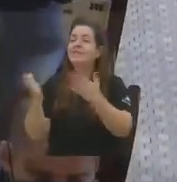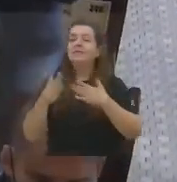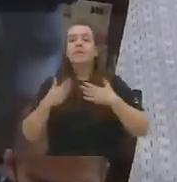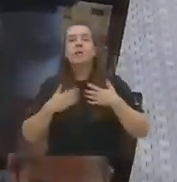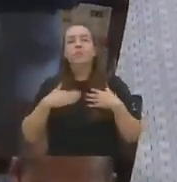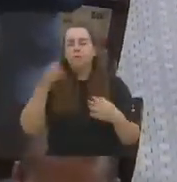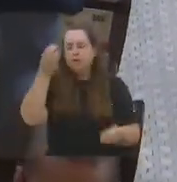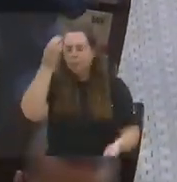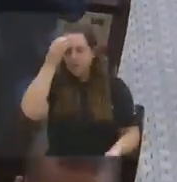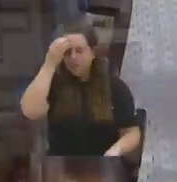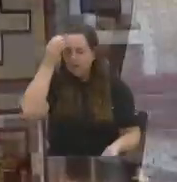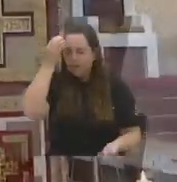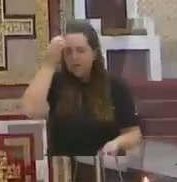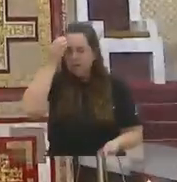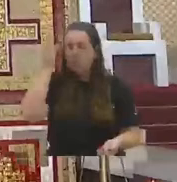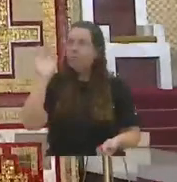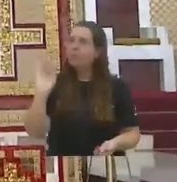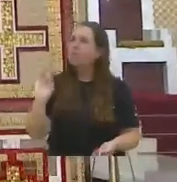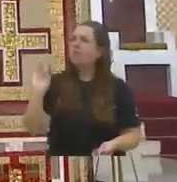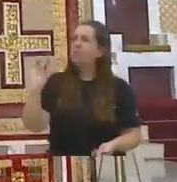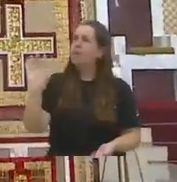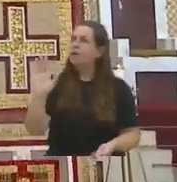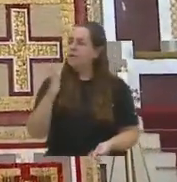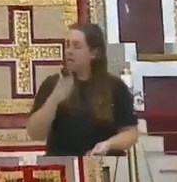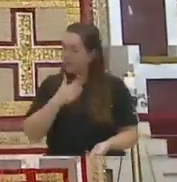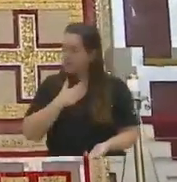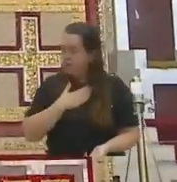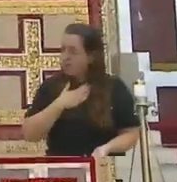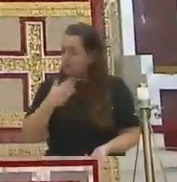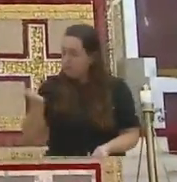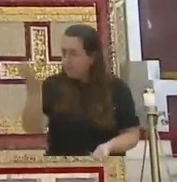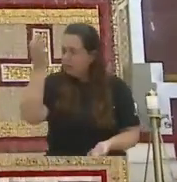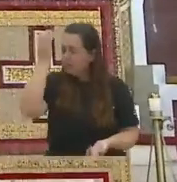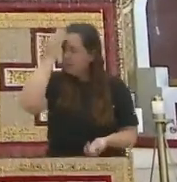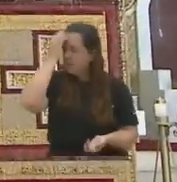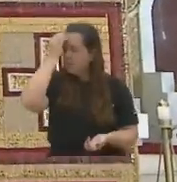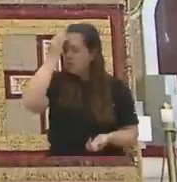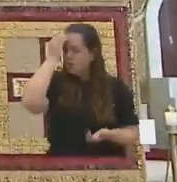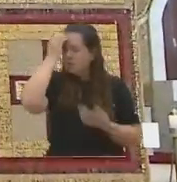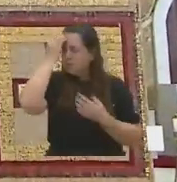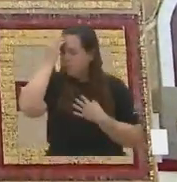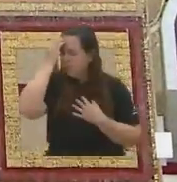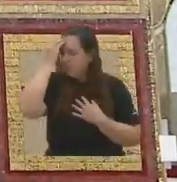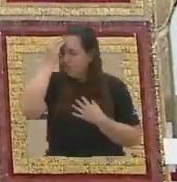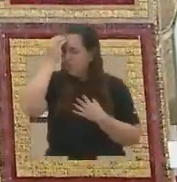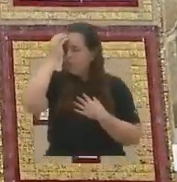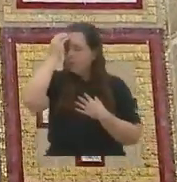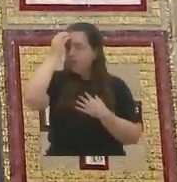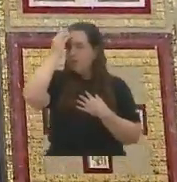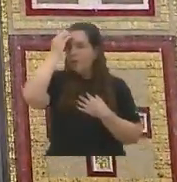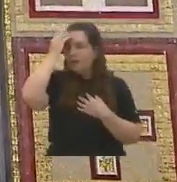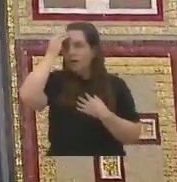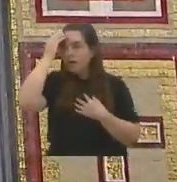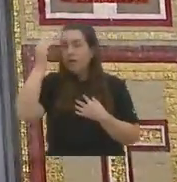omissões, por minha culpa, tão grande